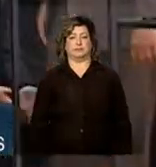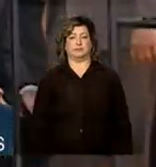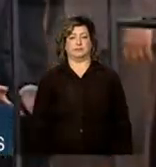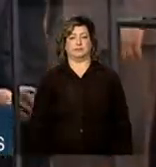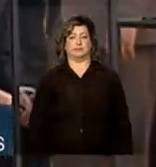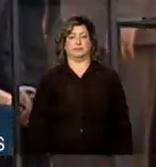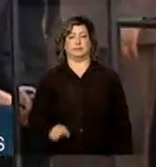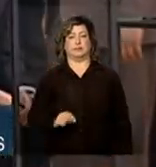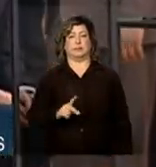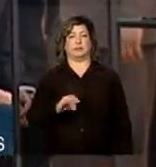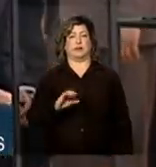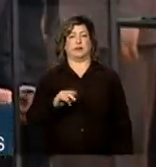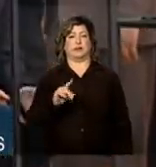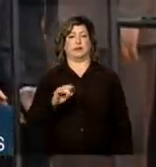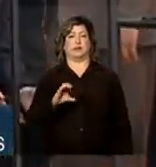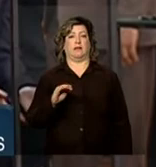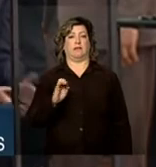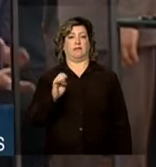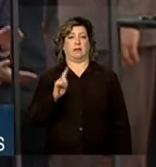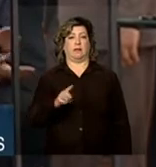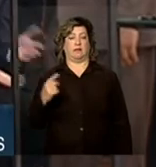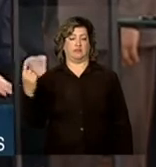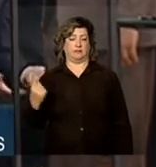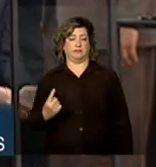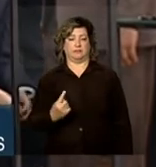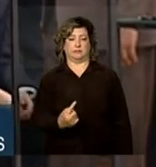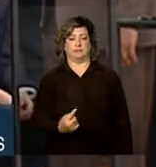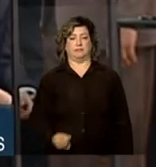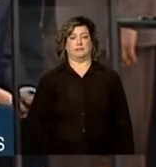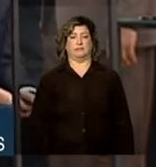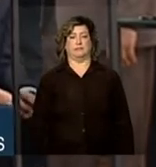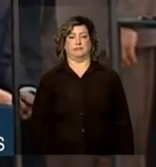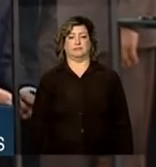Picada Café, Cláudia Schenkel.